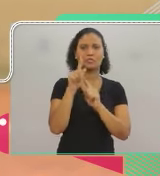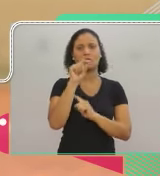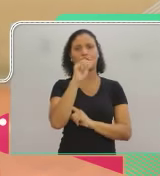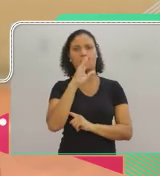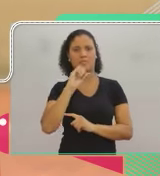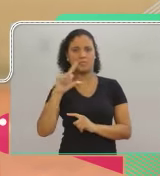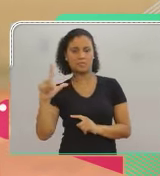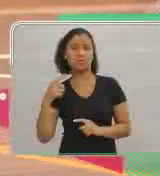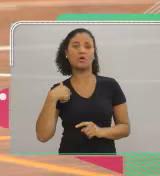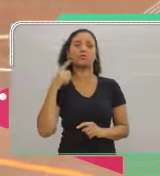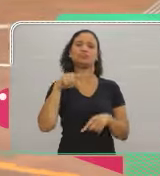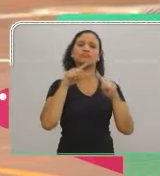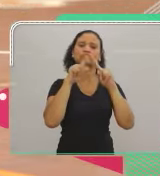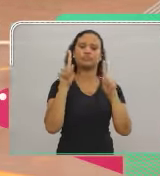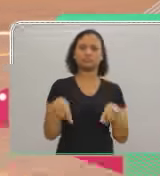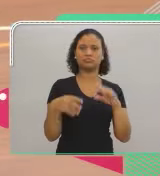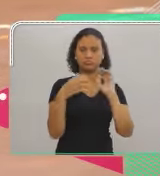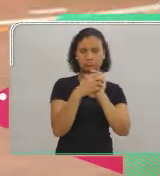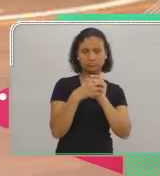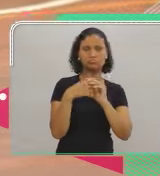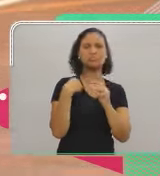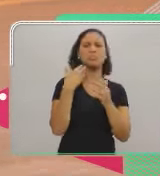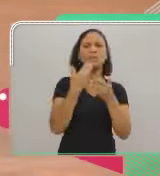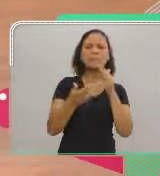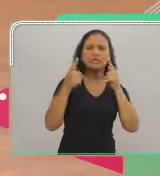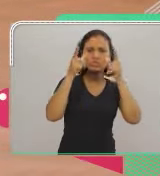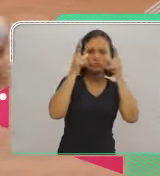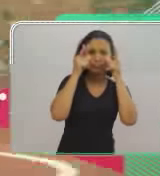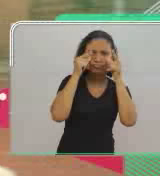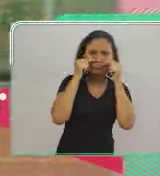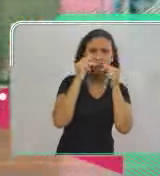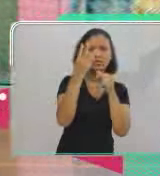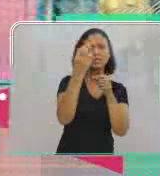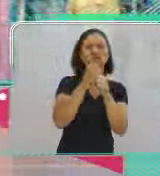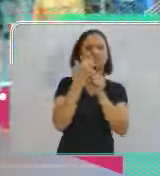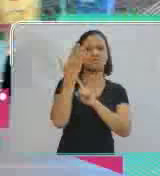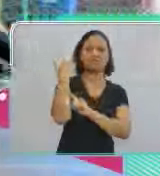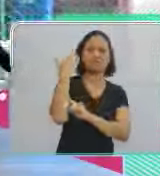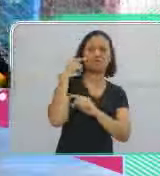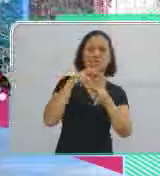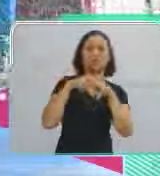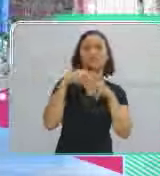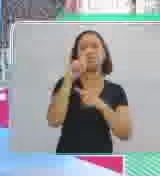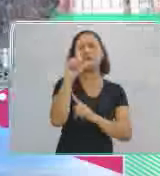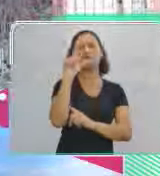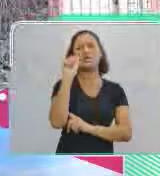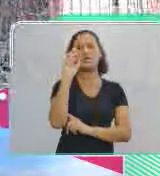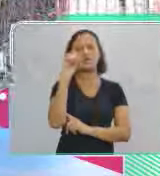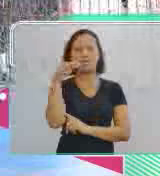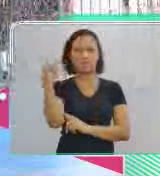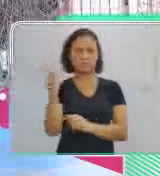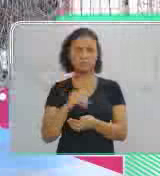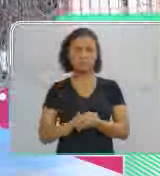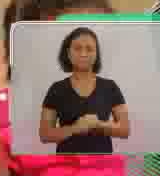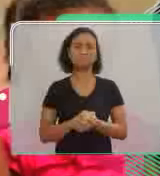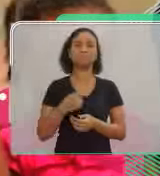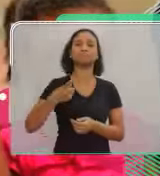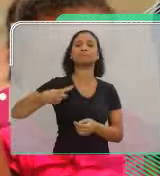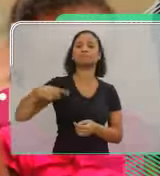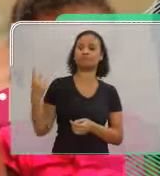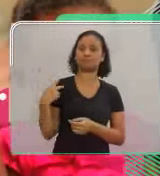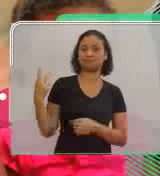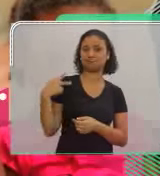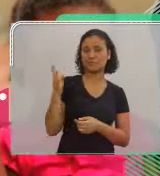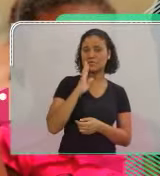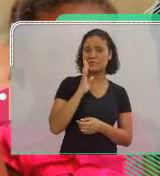gobol e sou funcionário público. Perdi a visão há 3 anos devido a glaucoma. Nós